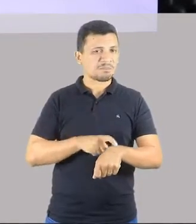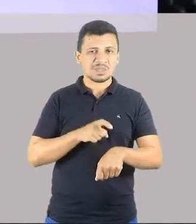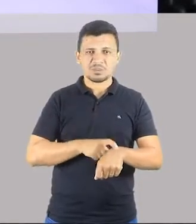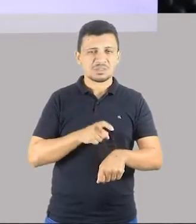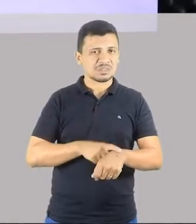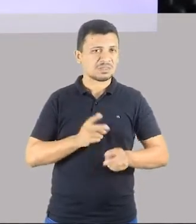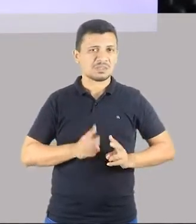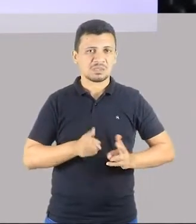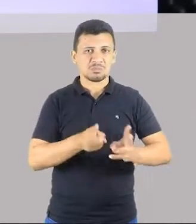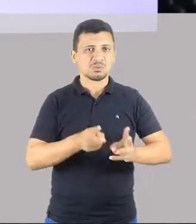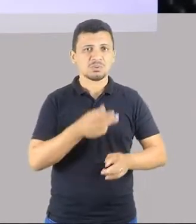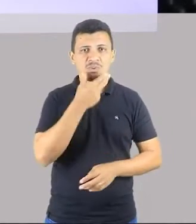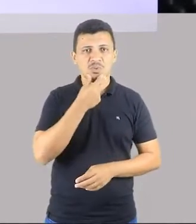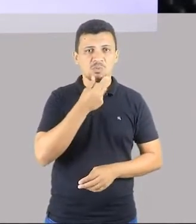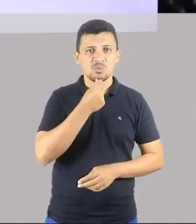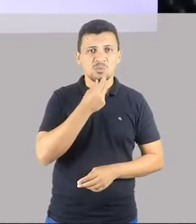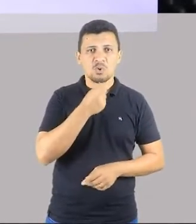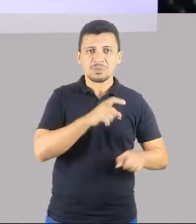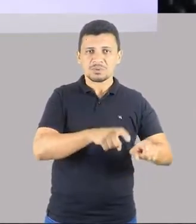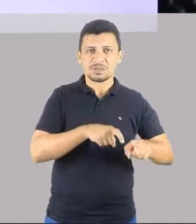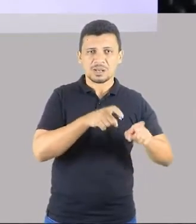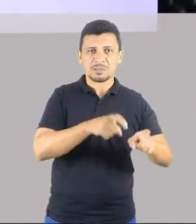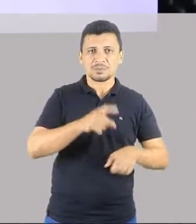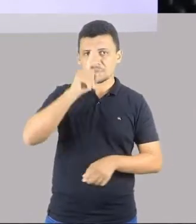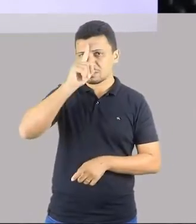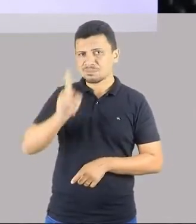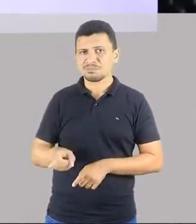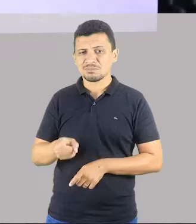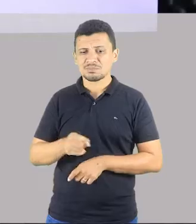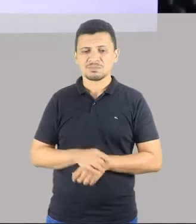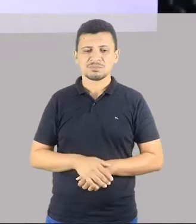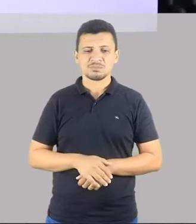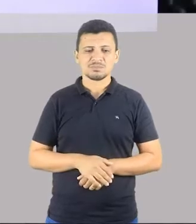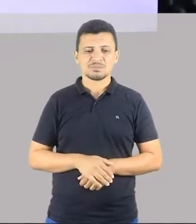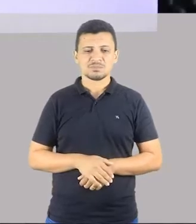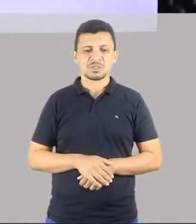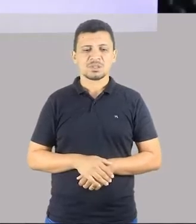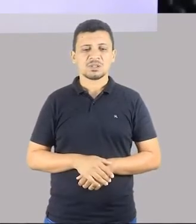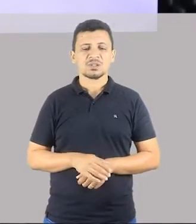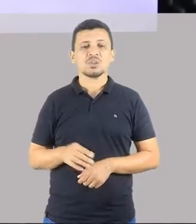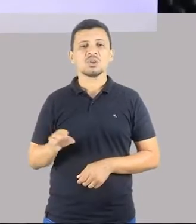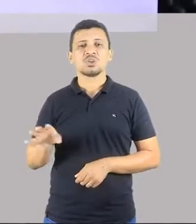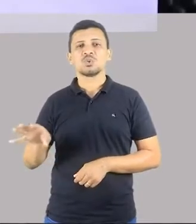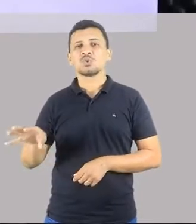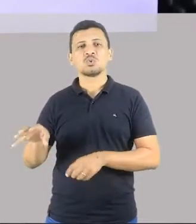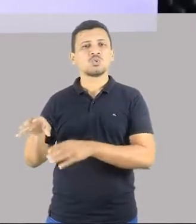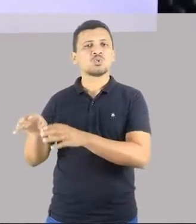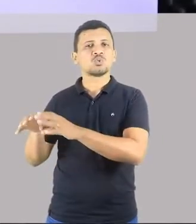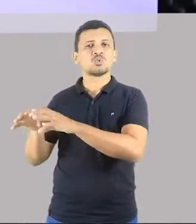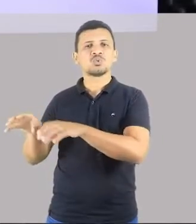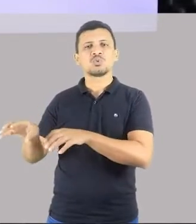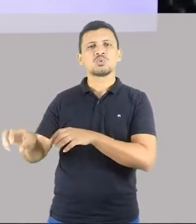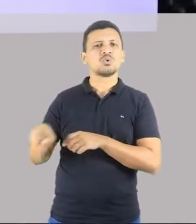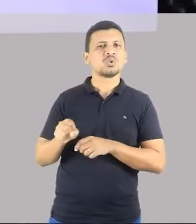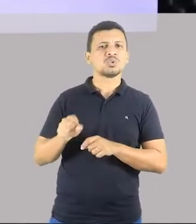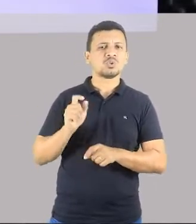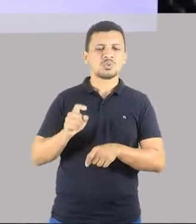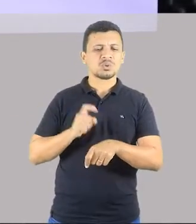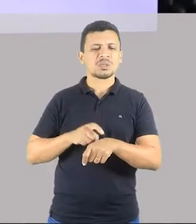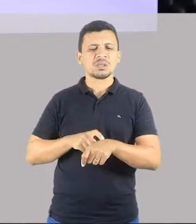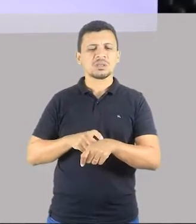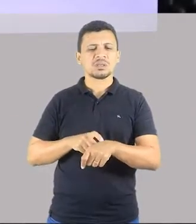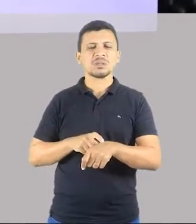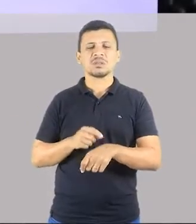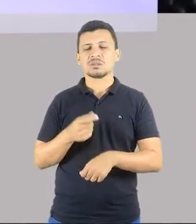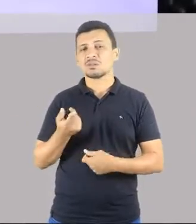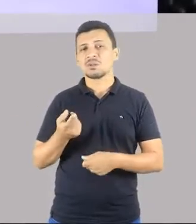como ordenar o camponês, certo? Trouxe dele pedaços, pedaços dele, né? Pedaços de quem? Do tempo.